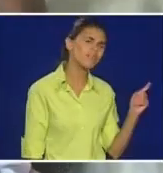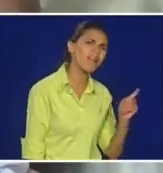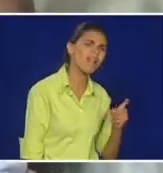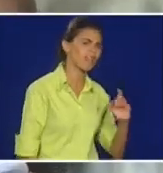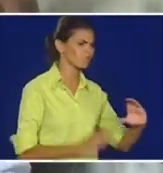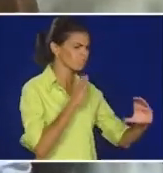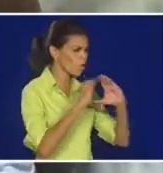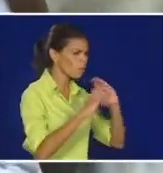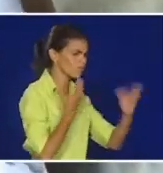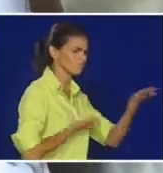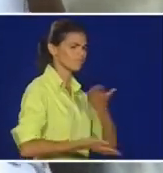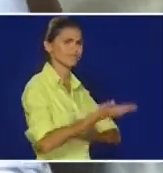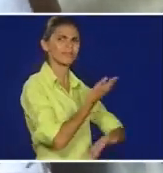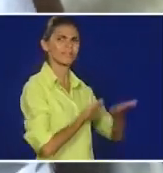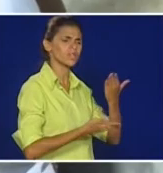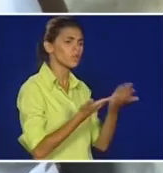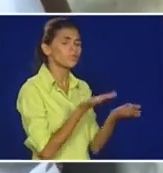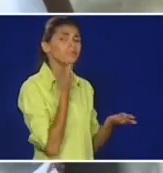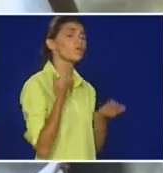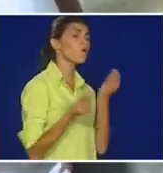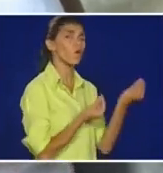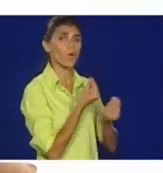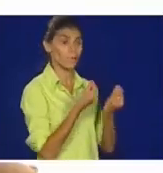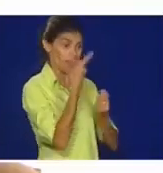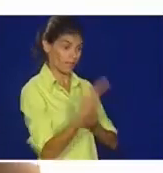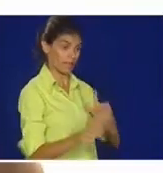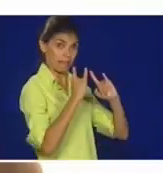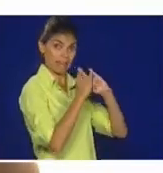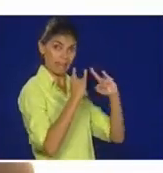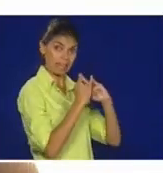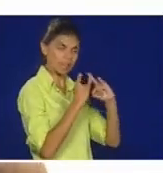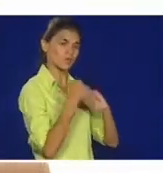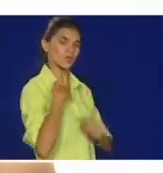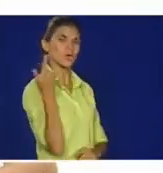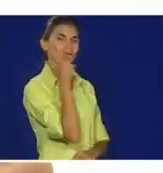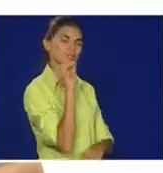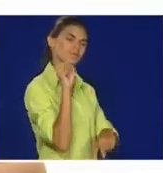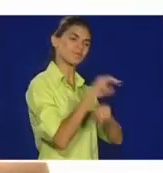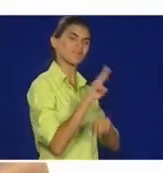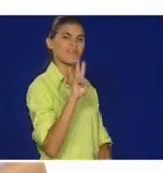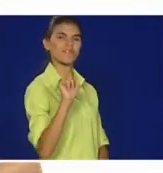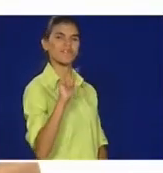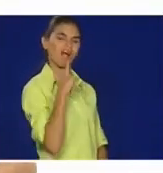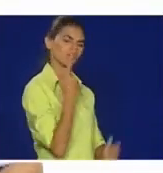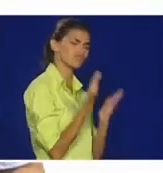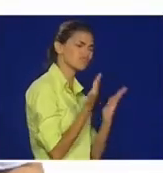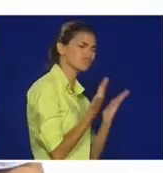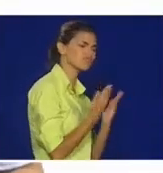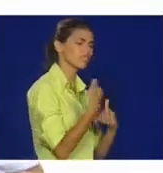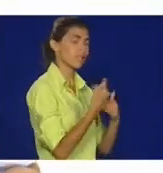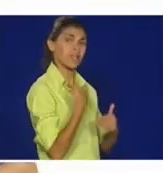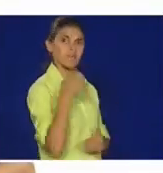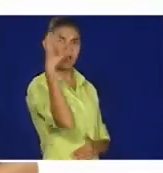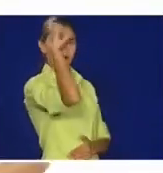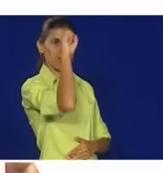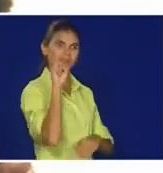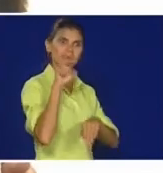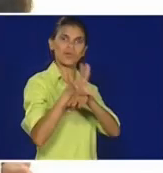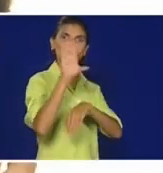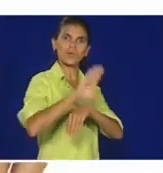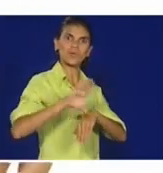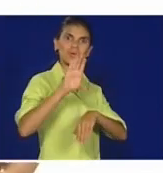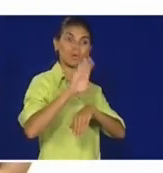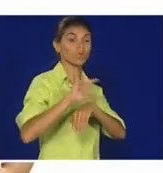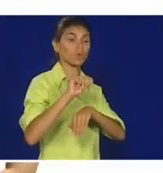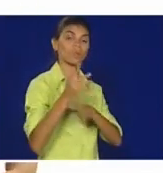tinha que ter uma linguagem para comunicar com ele, né? Aqui no INES eu consegui vaga para ele estudar e para mim aprender a língua de